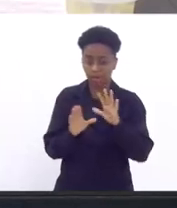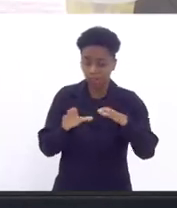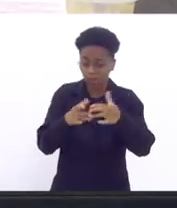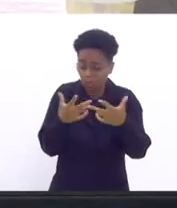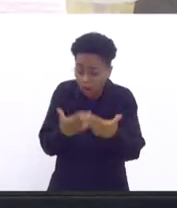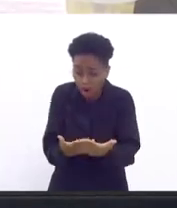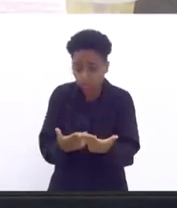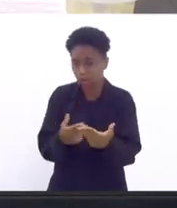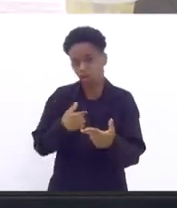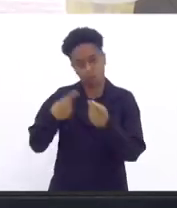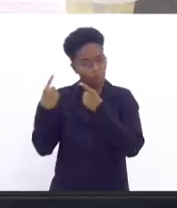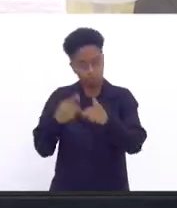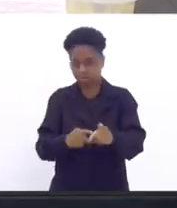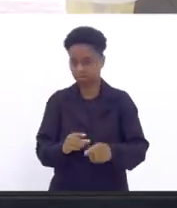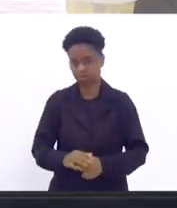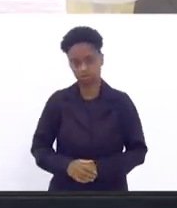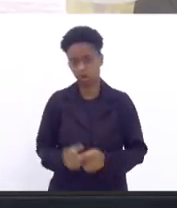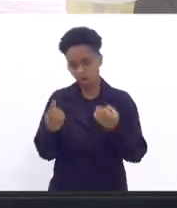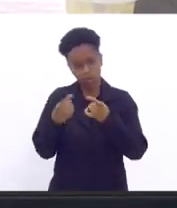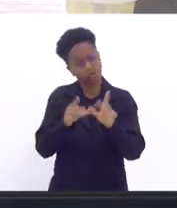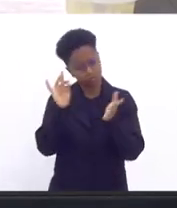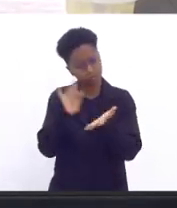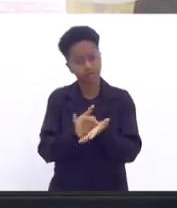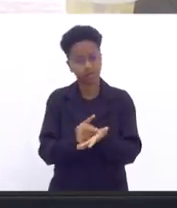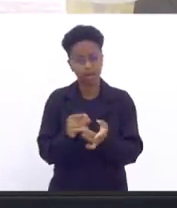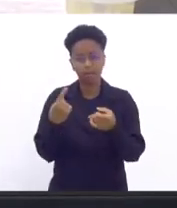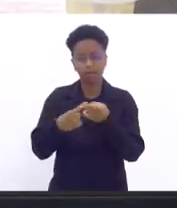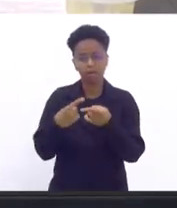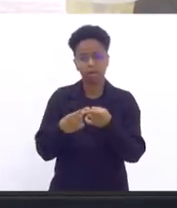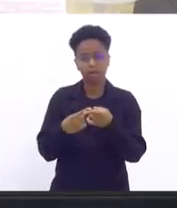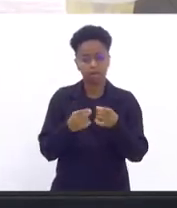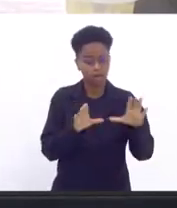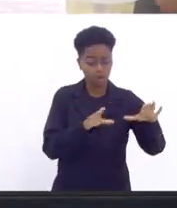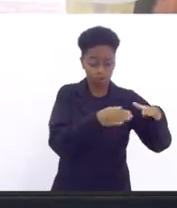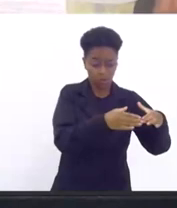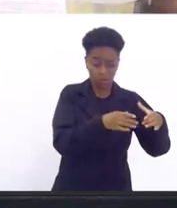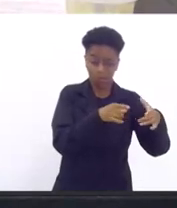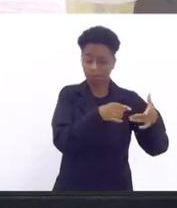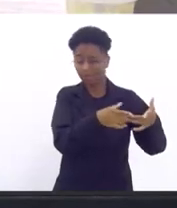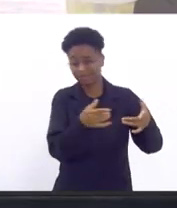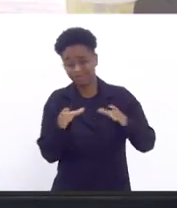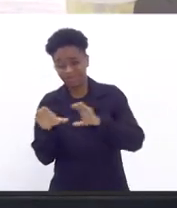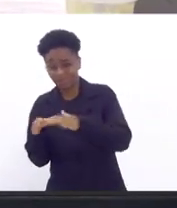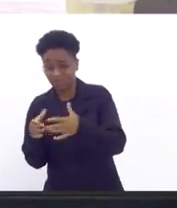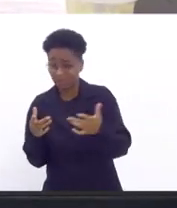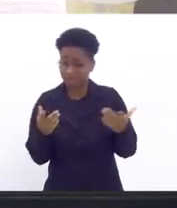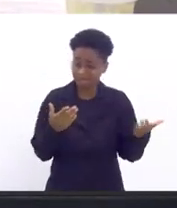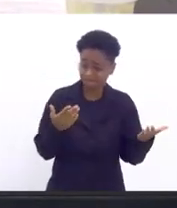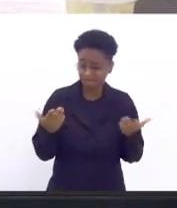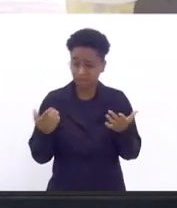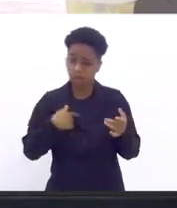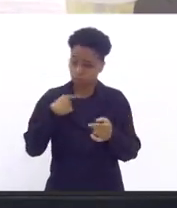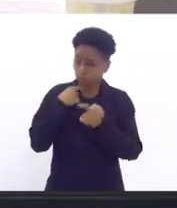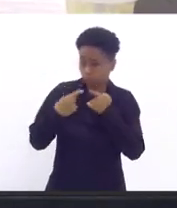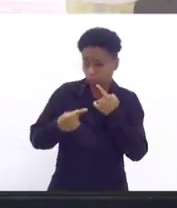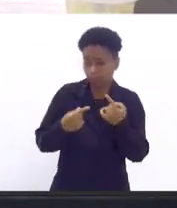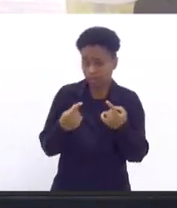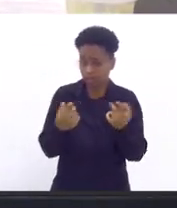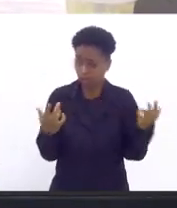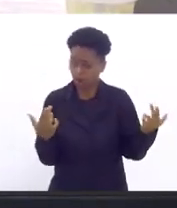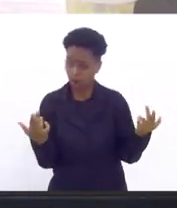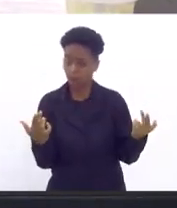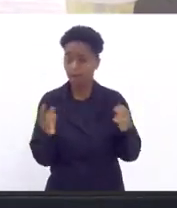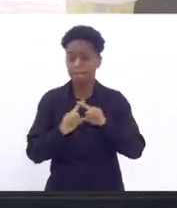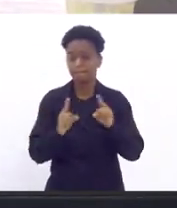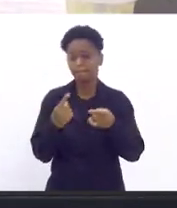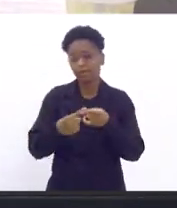eu aí eu sou contra mesmo é frente parlamentar igual a comissão aí eu até tenho um pouco de dúvida tem um pouco de dúvida que